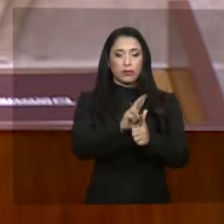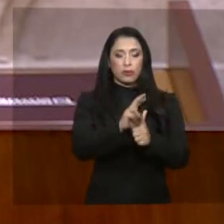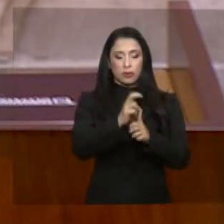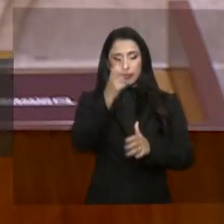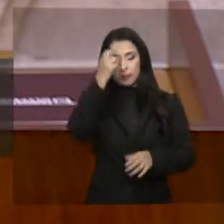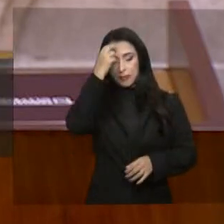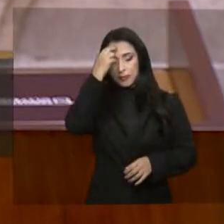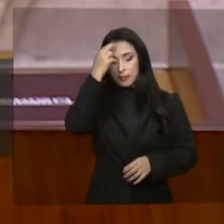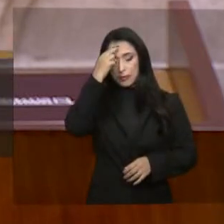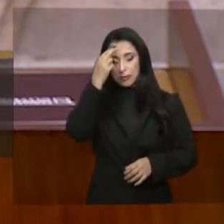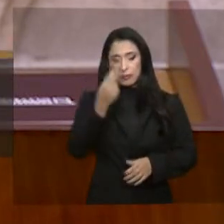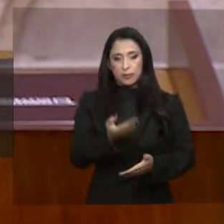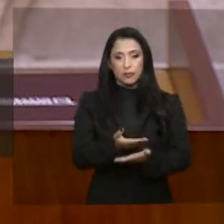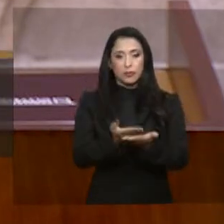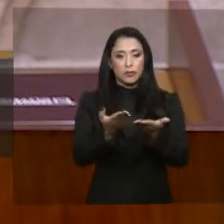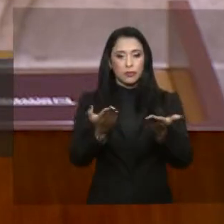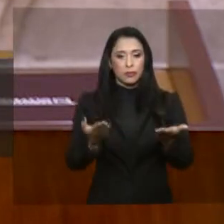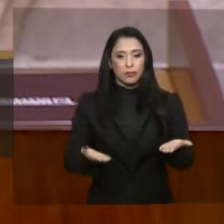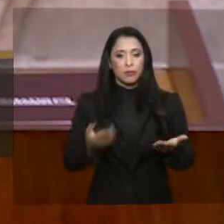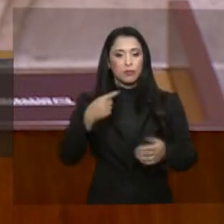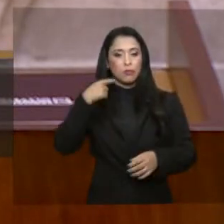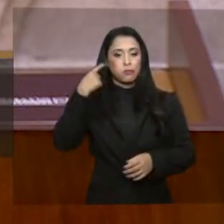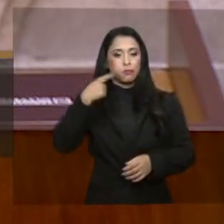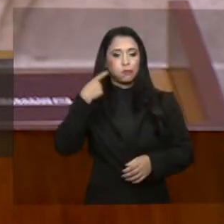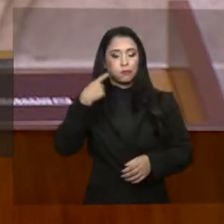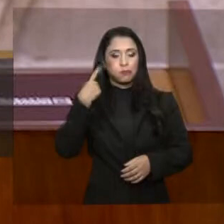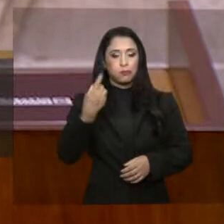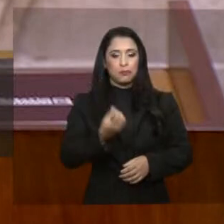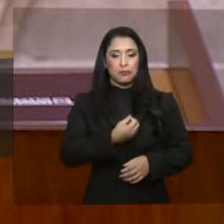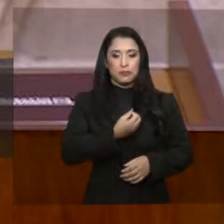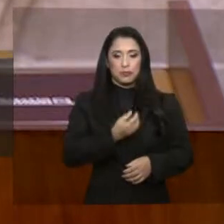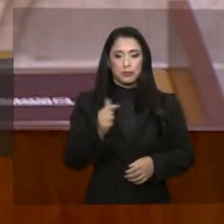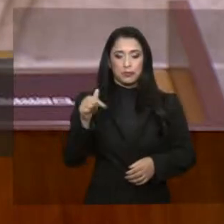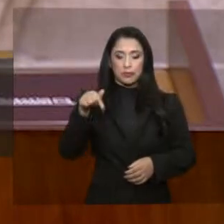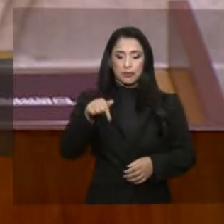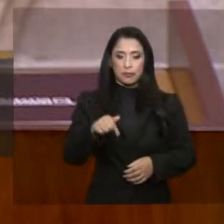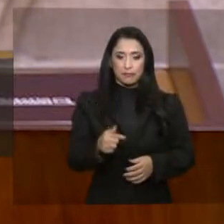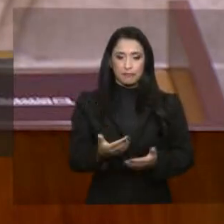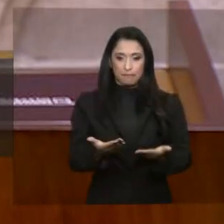Aras, senhoras e senhores advogados, todos os presentes.